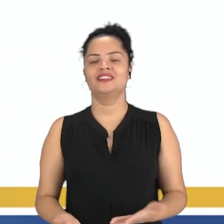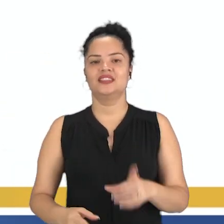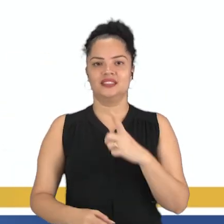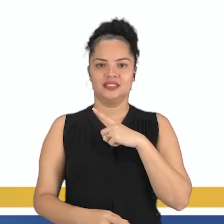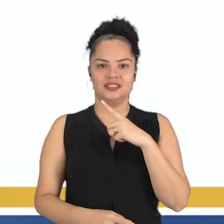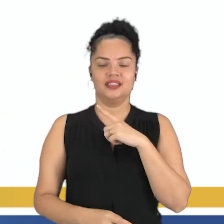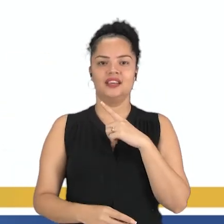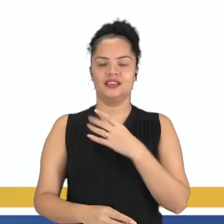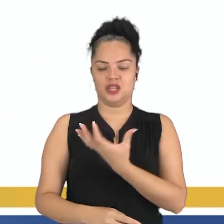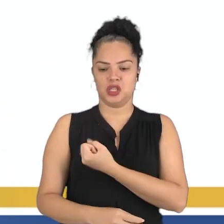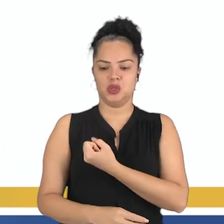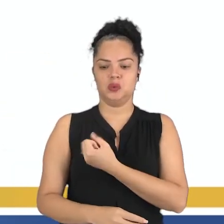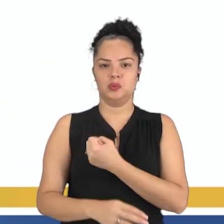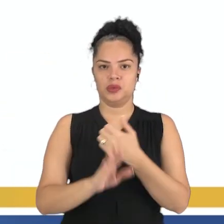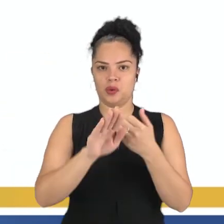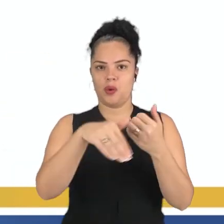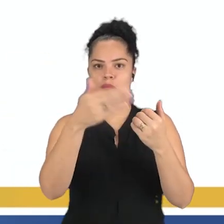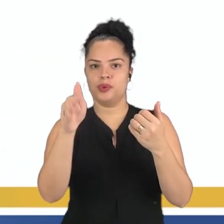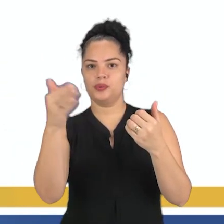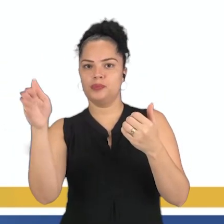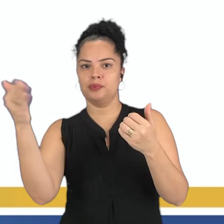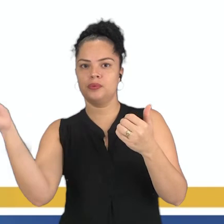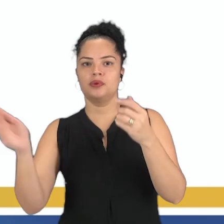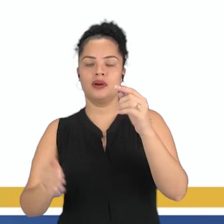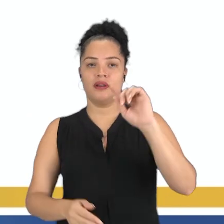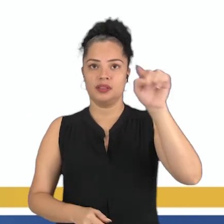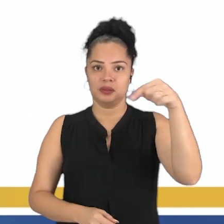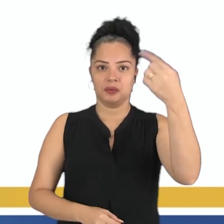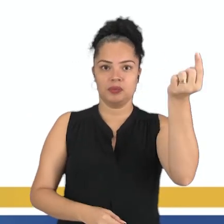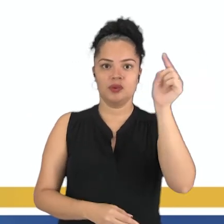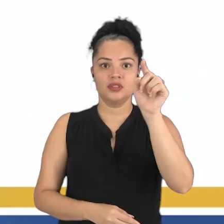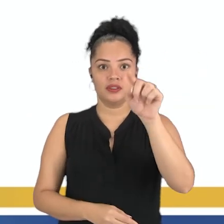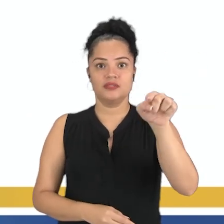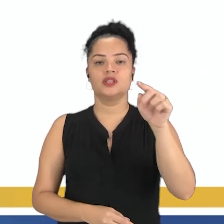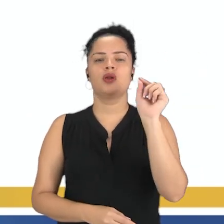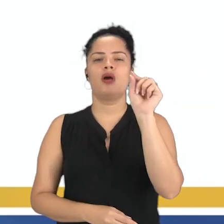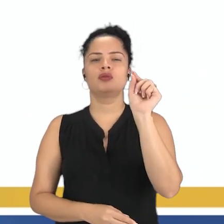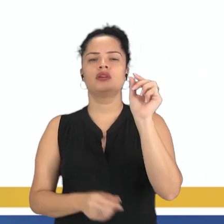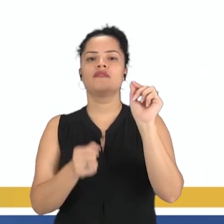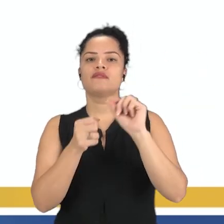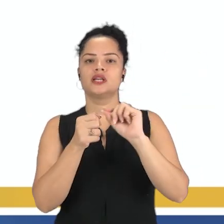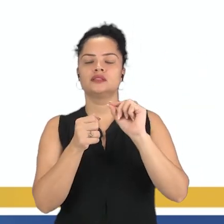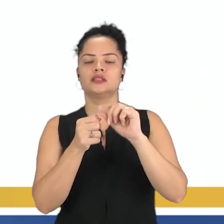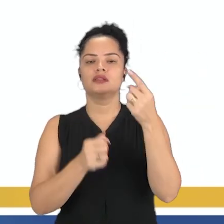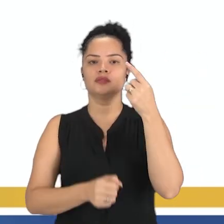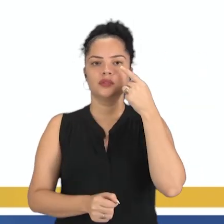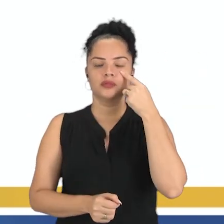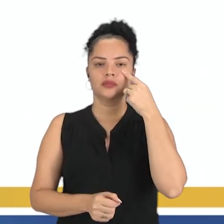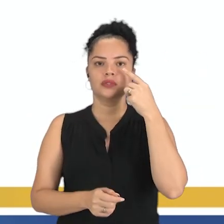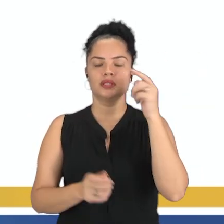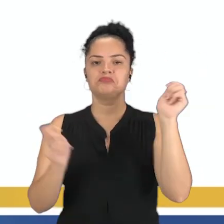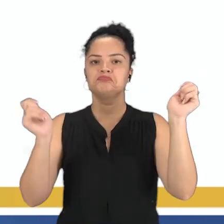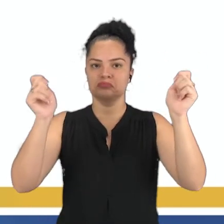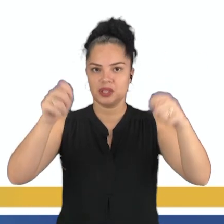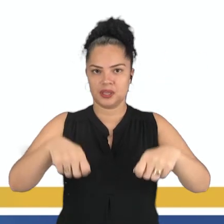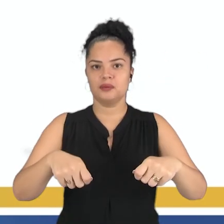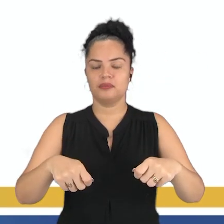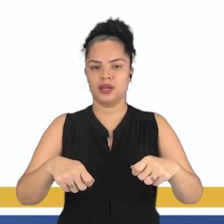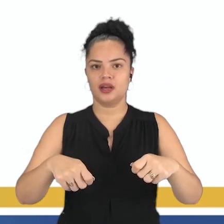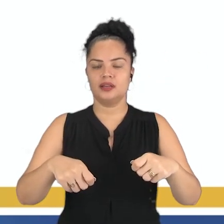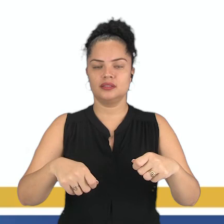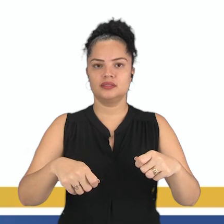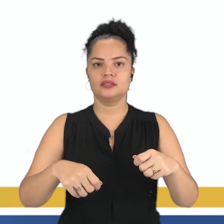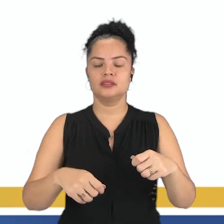ali 5 casas após a vírgula. Então, o que eu faço? Olha o que nós vamos fazer. Eu posso escrever o número 2,